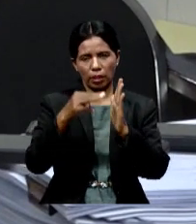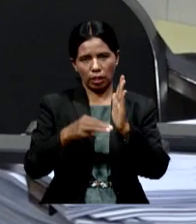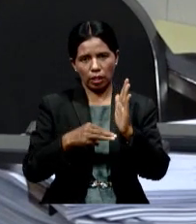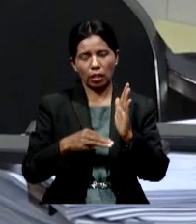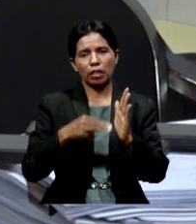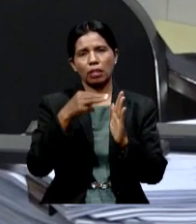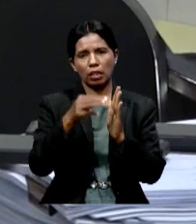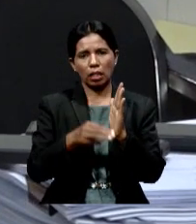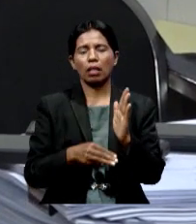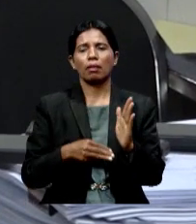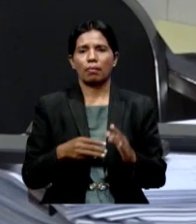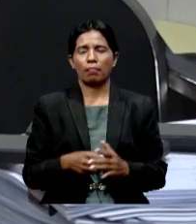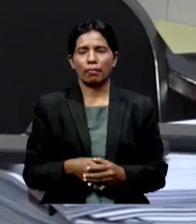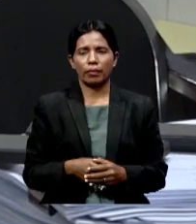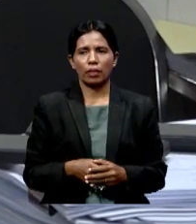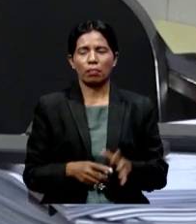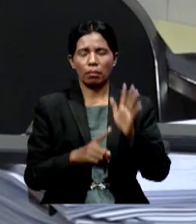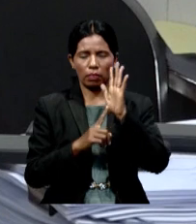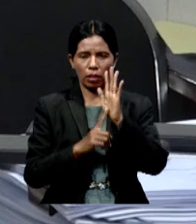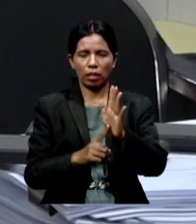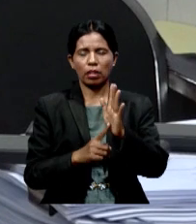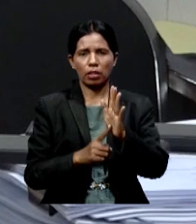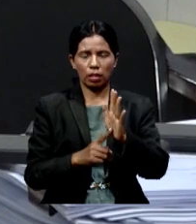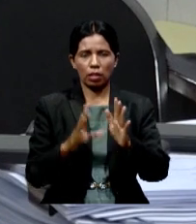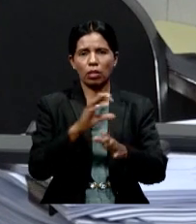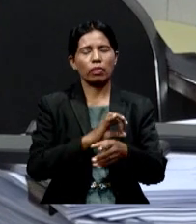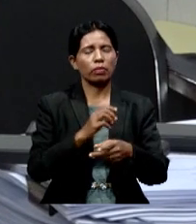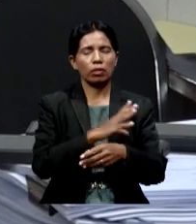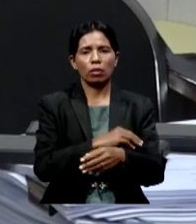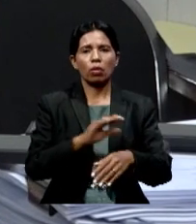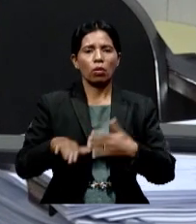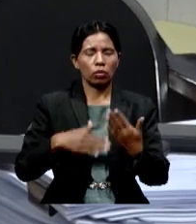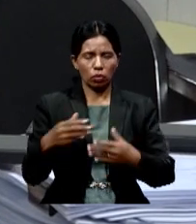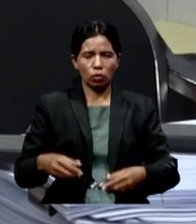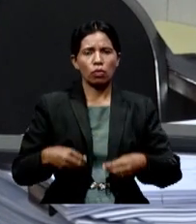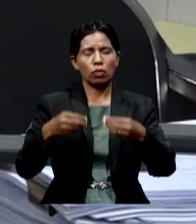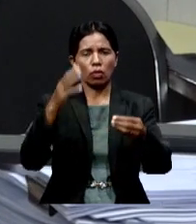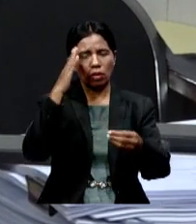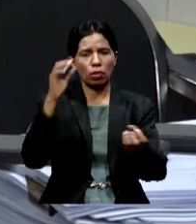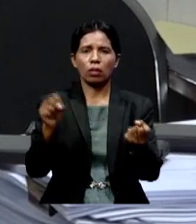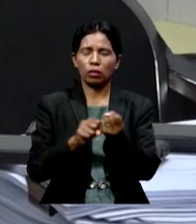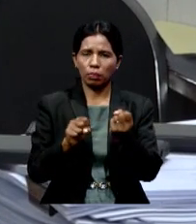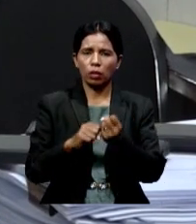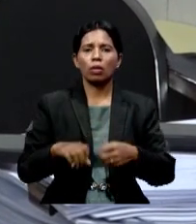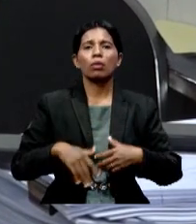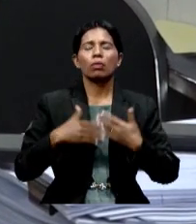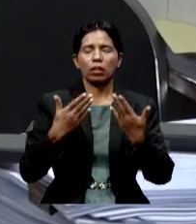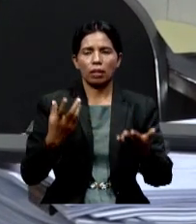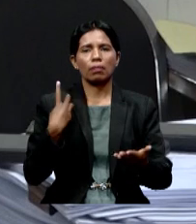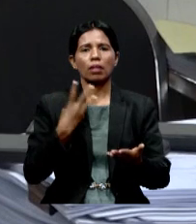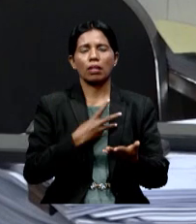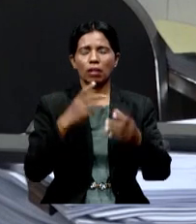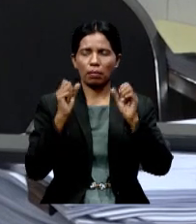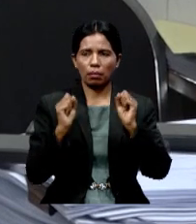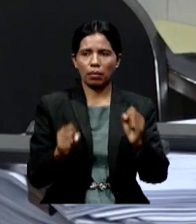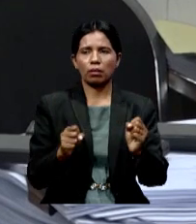media formal informal o toto fo hanu in contribuição in sama kita bele